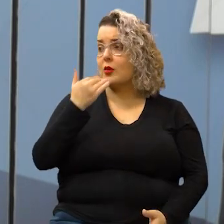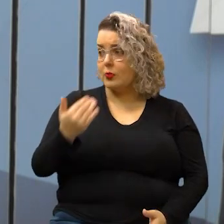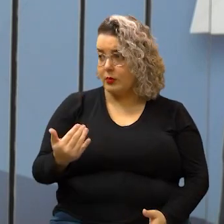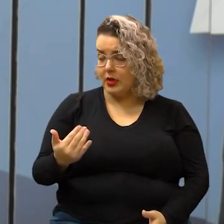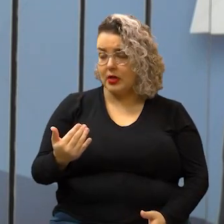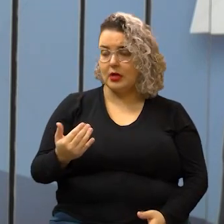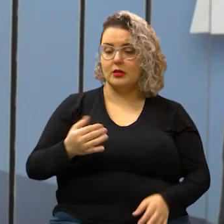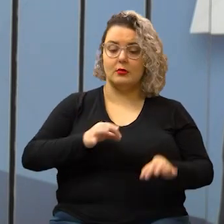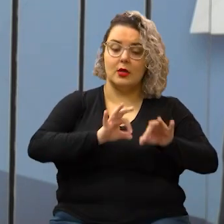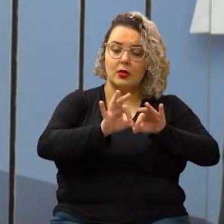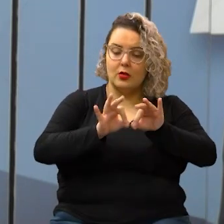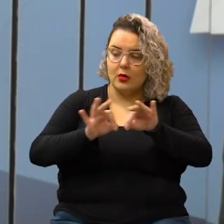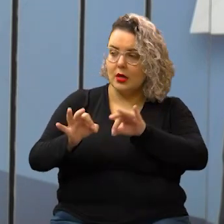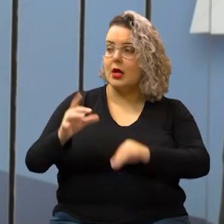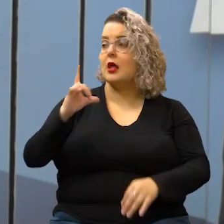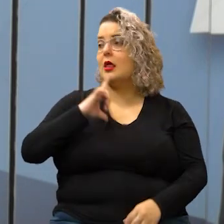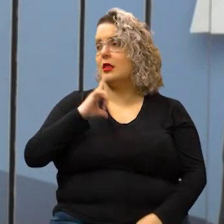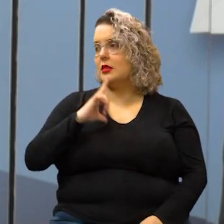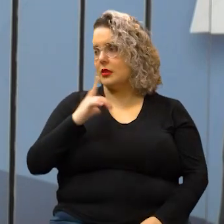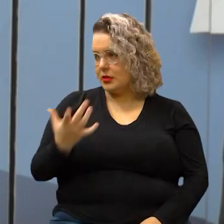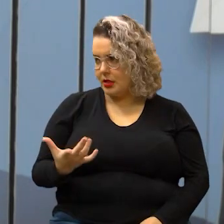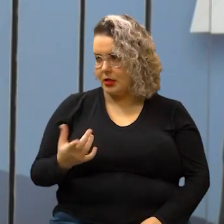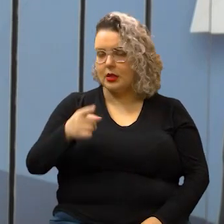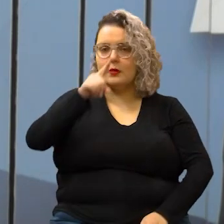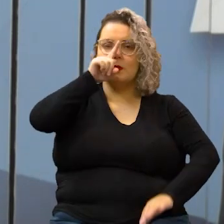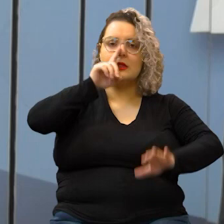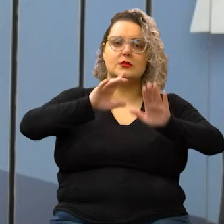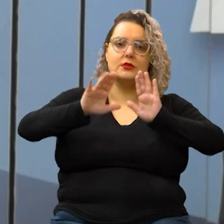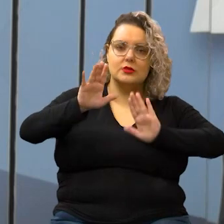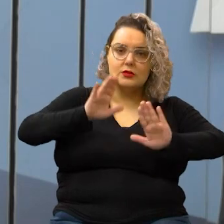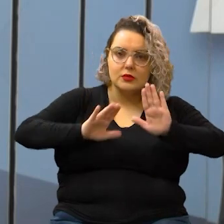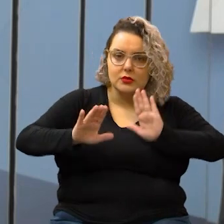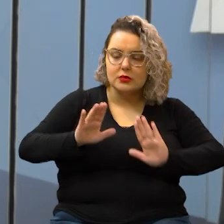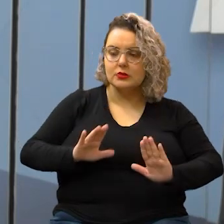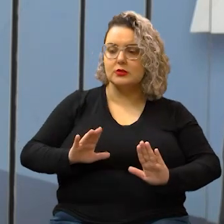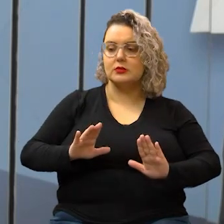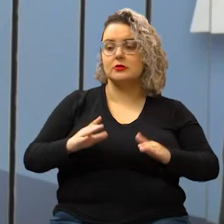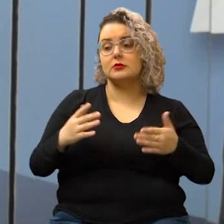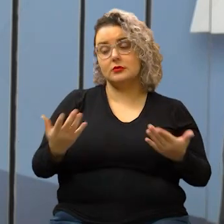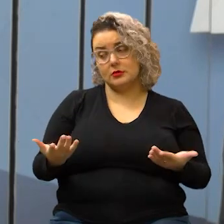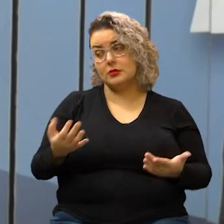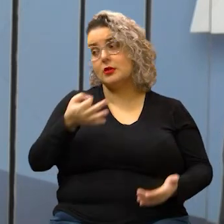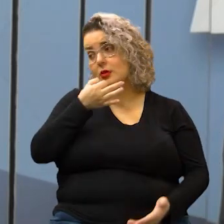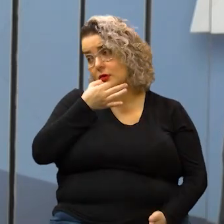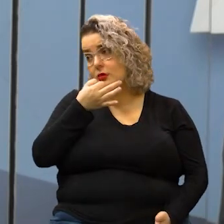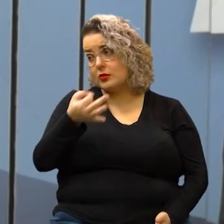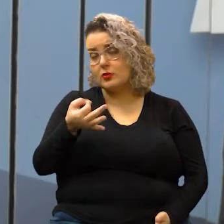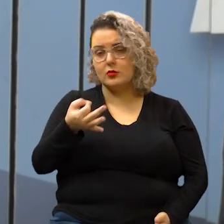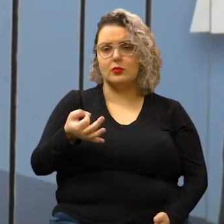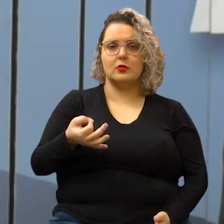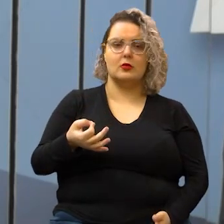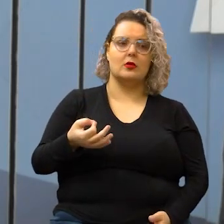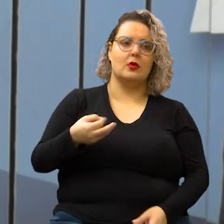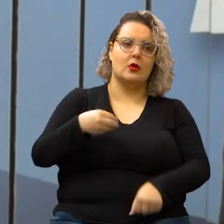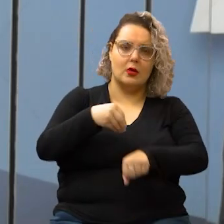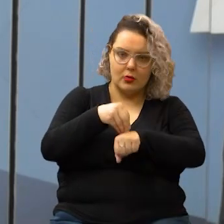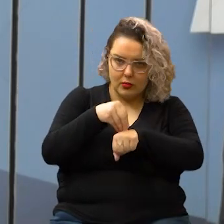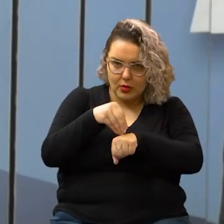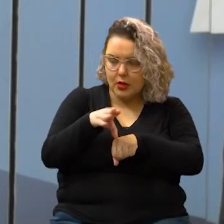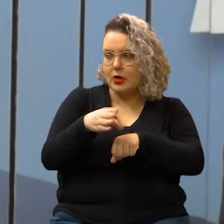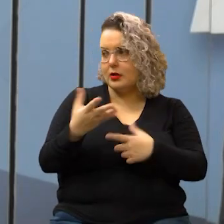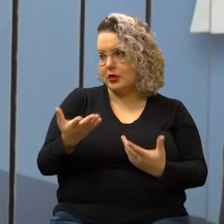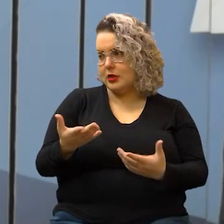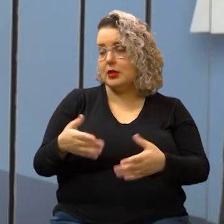esses organizadores tenham esse cuidado, né? E a sugestão e até